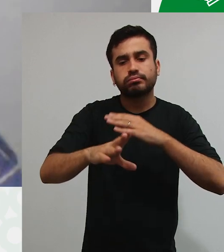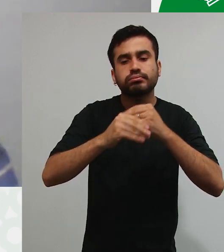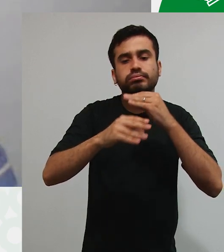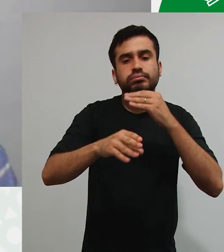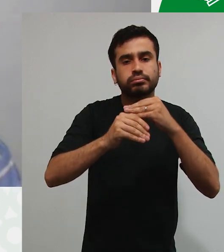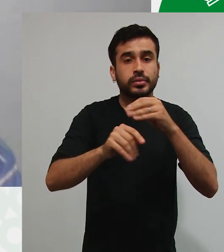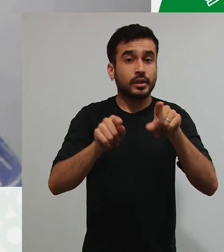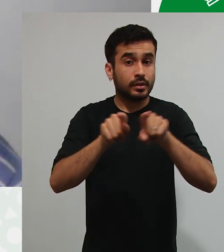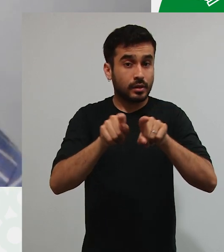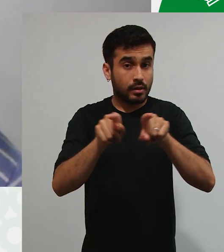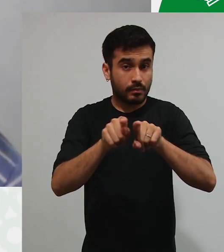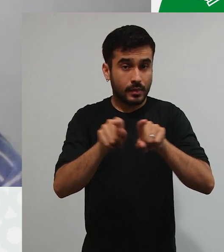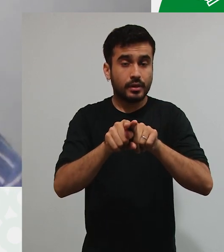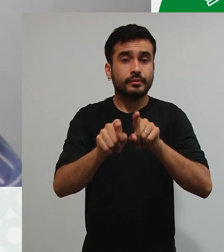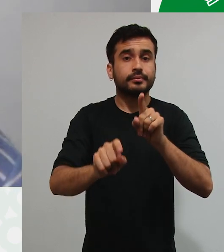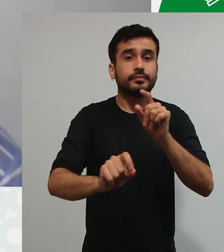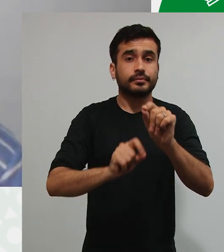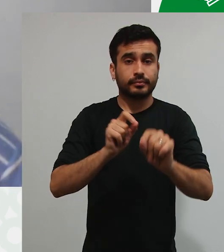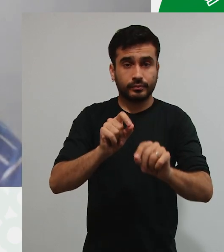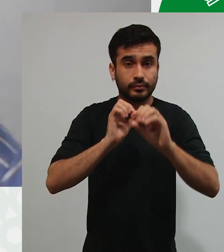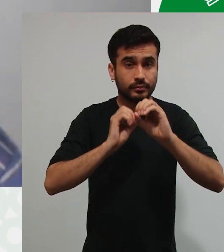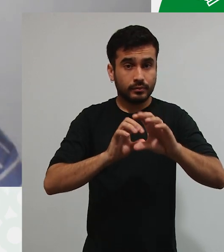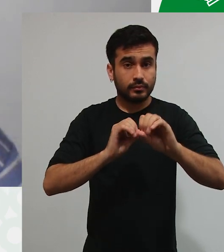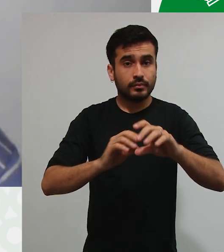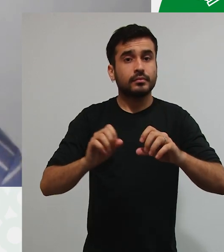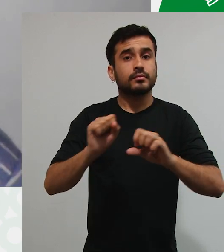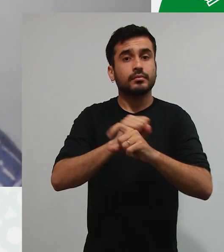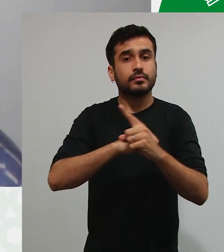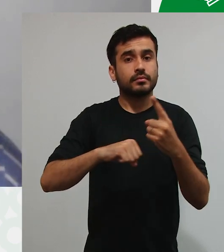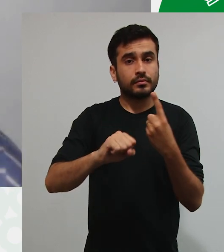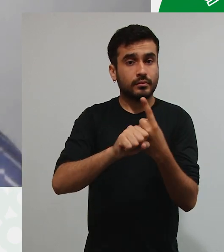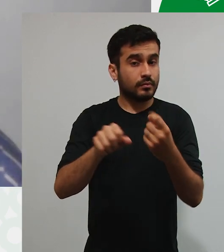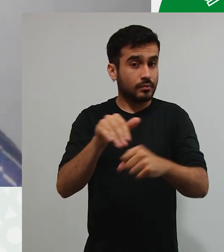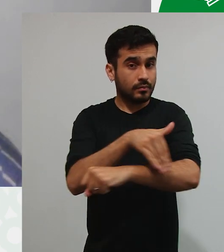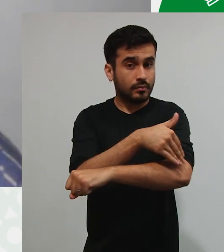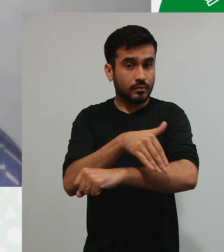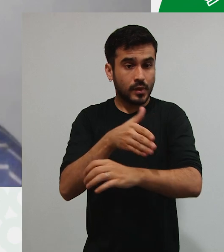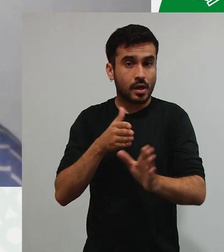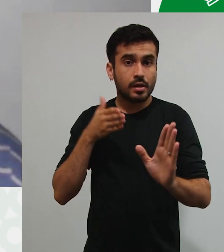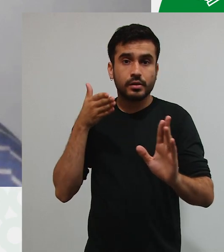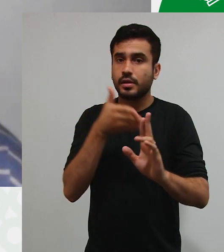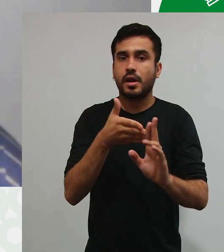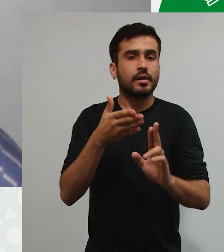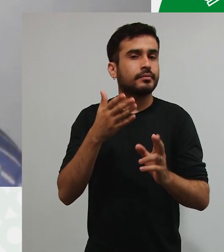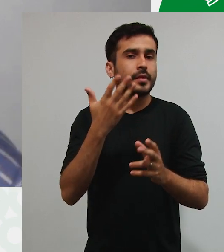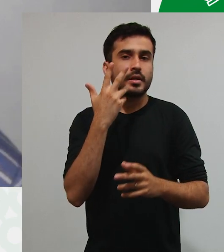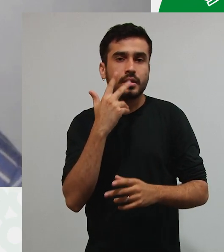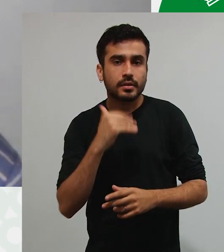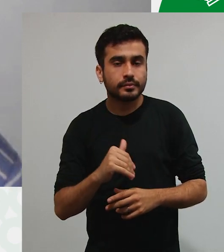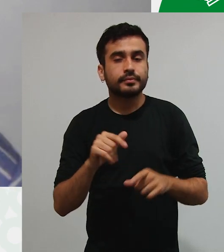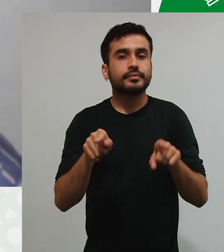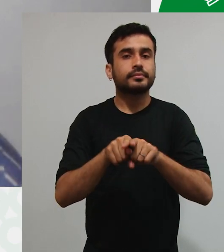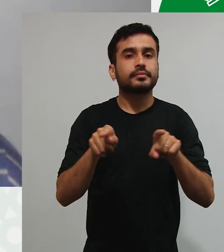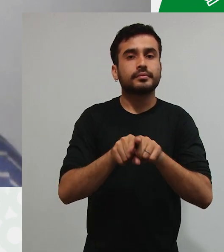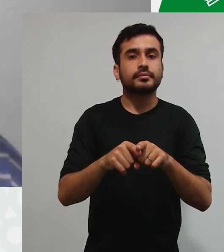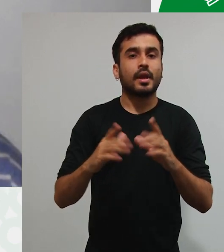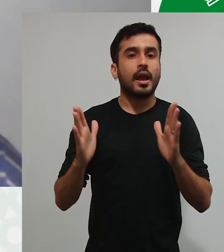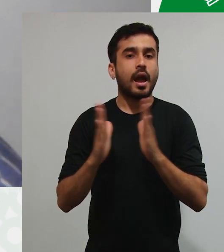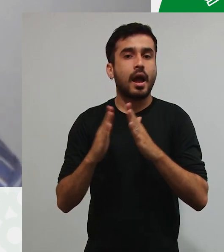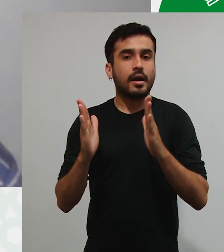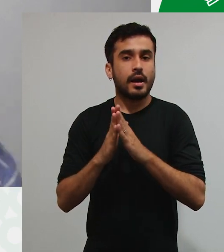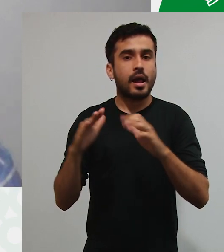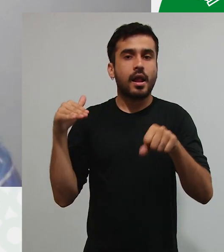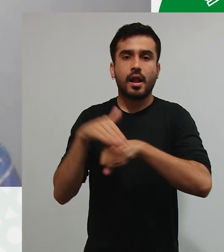social de rua, que atendia as crianças diretamente na rua, e tinha a casa de acolhimento noturno, que era um abrigo que atendia